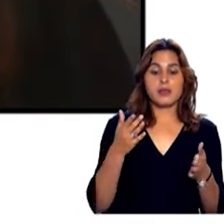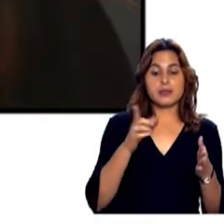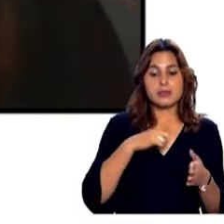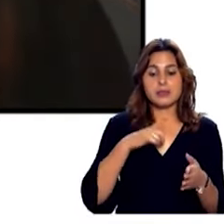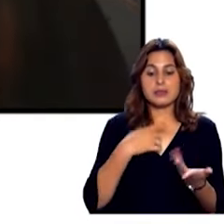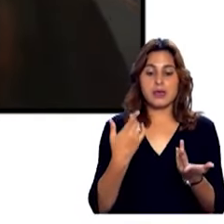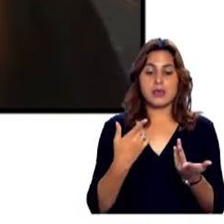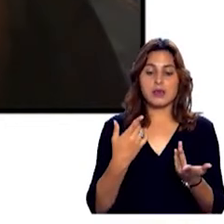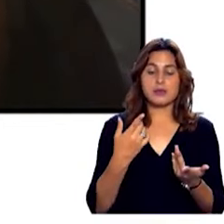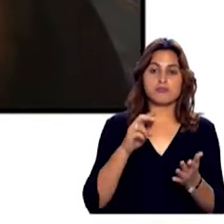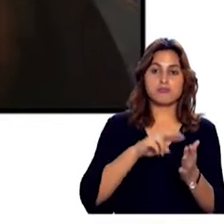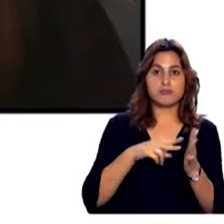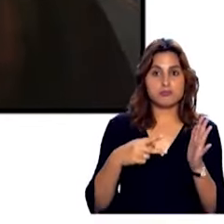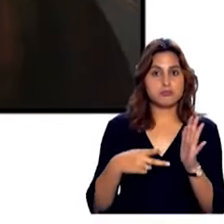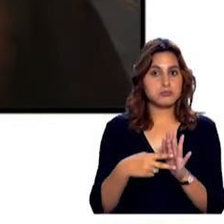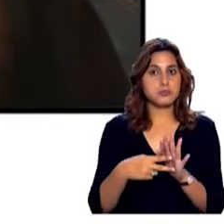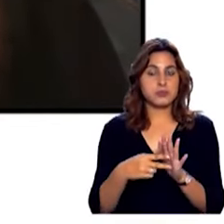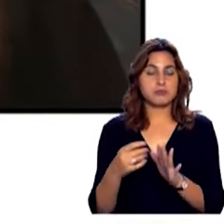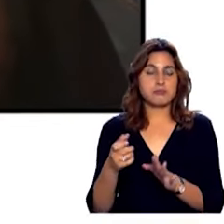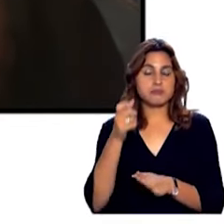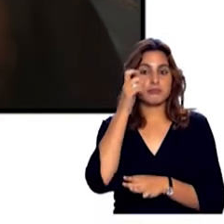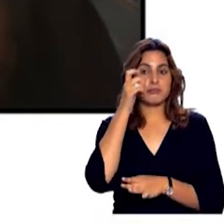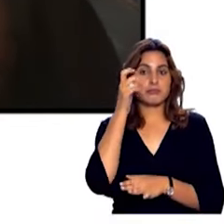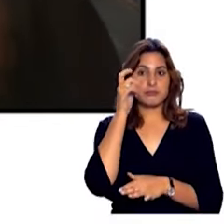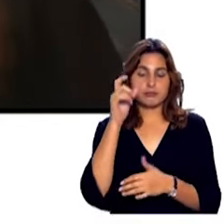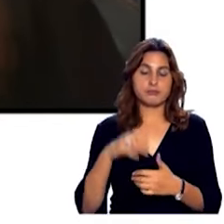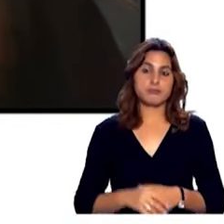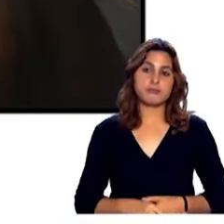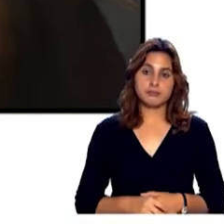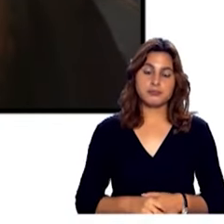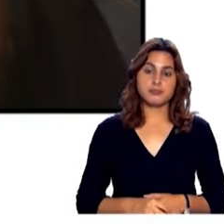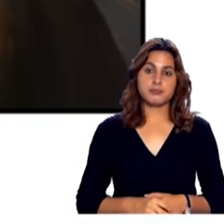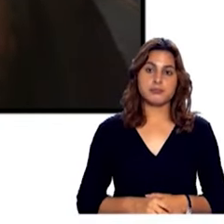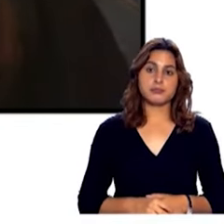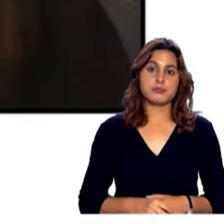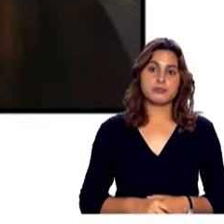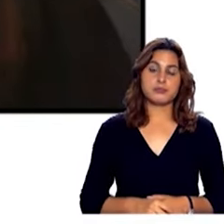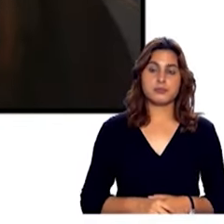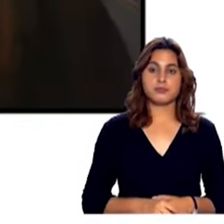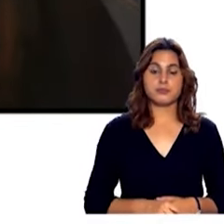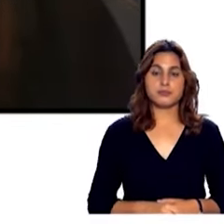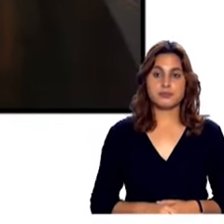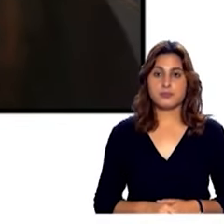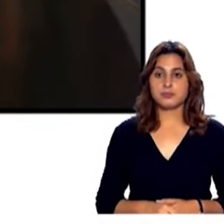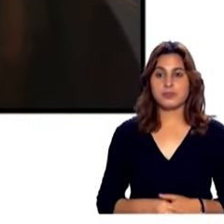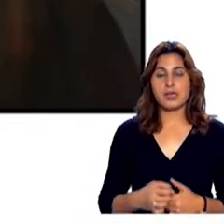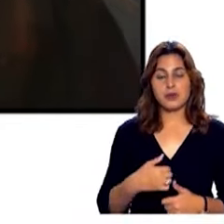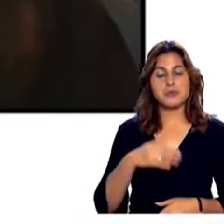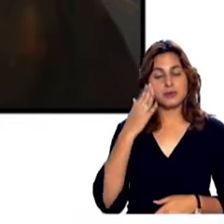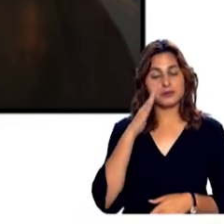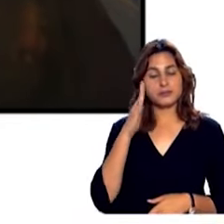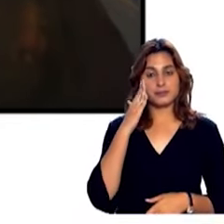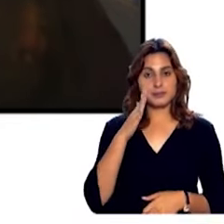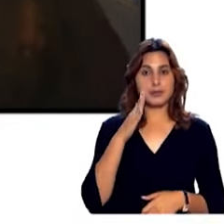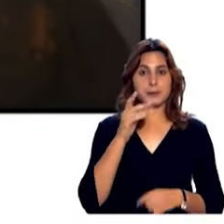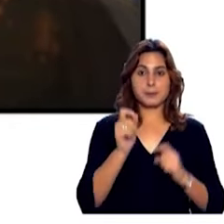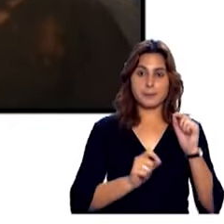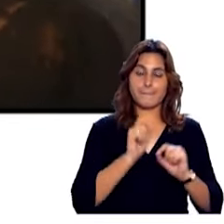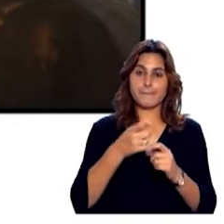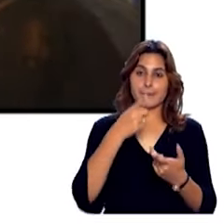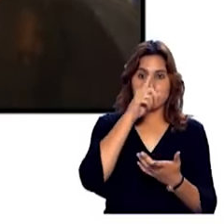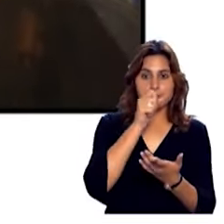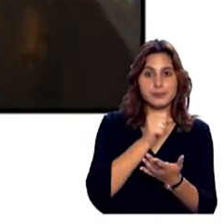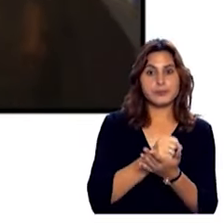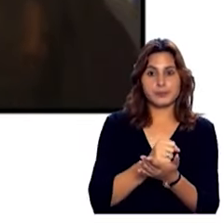significa ação dogmática muito muito relevante né Eh no meu entender tornam a decisão